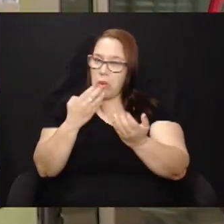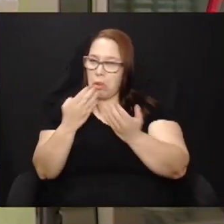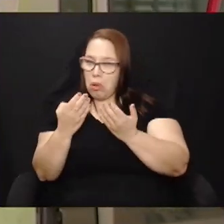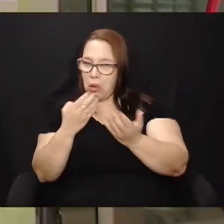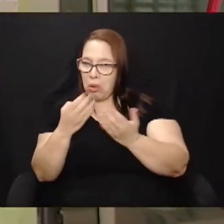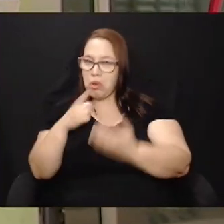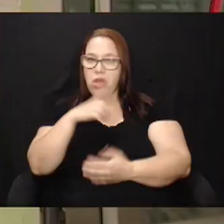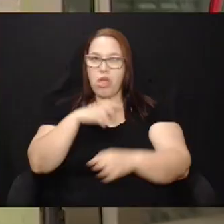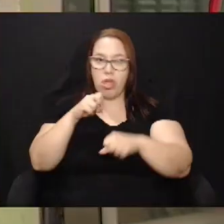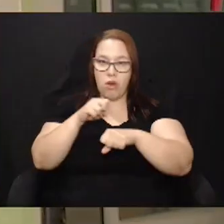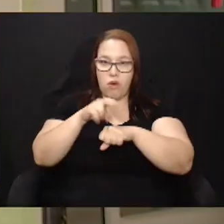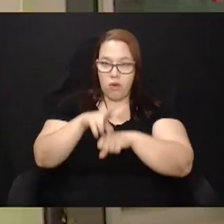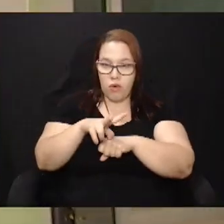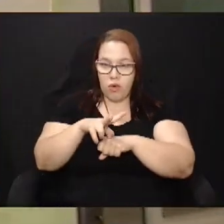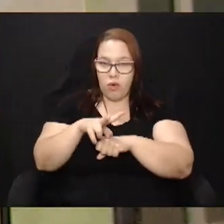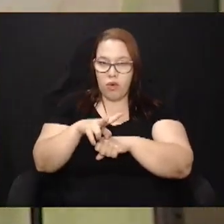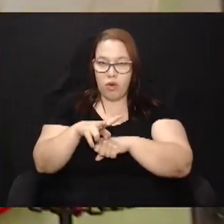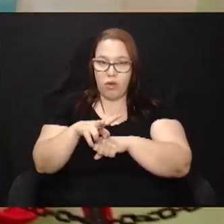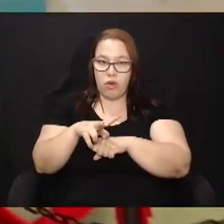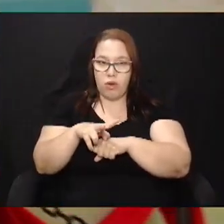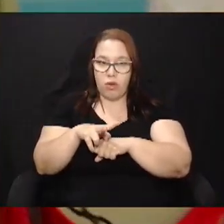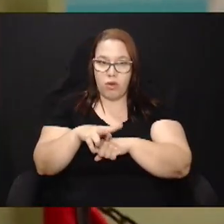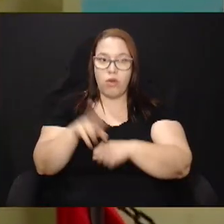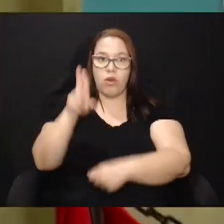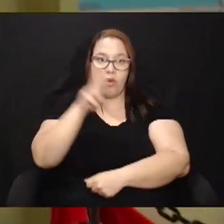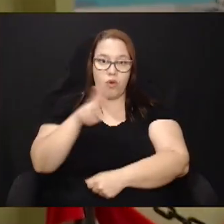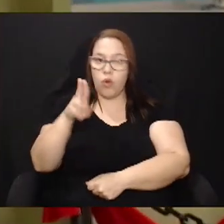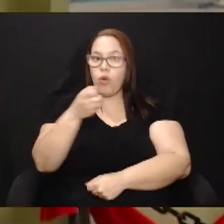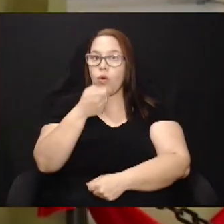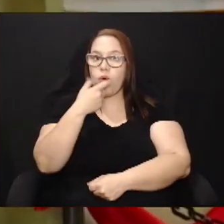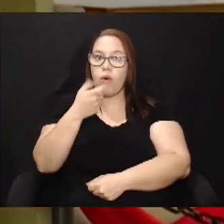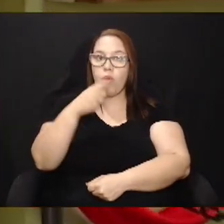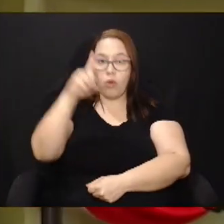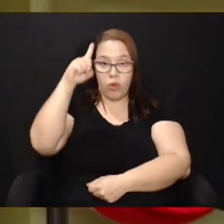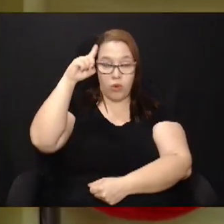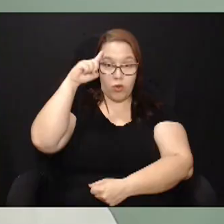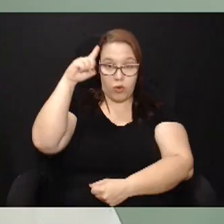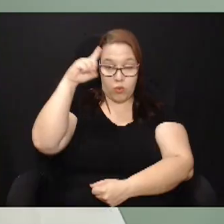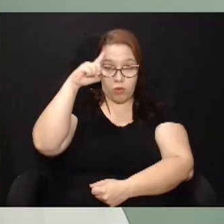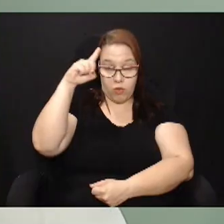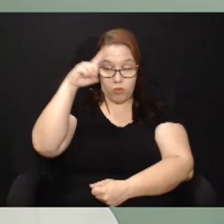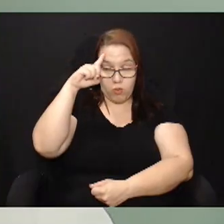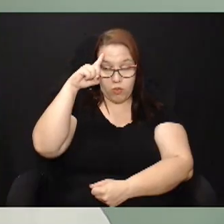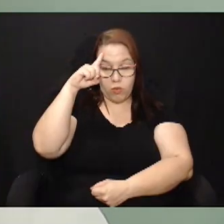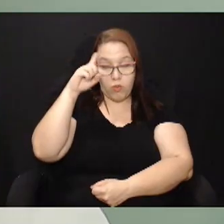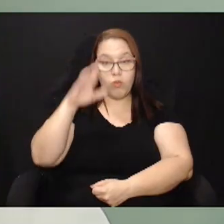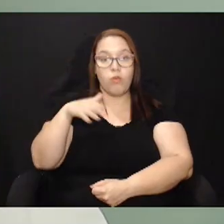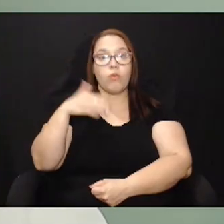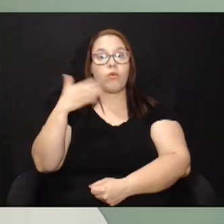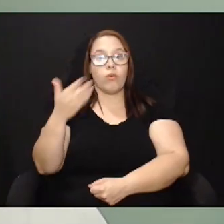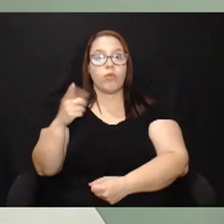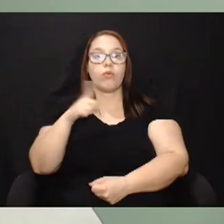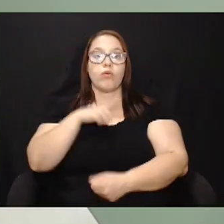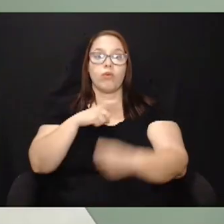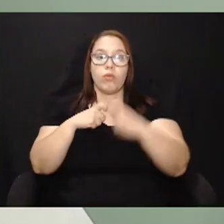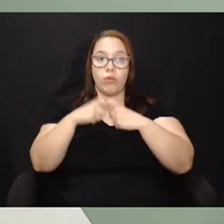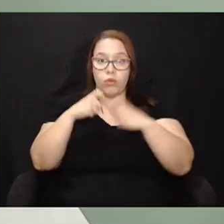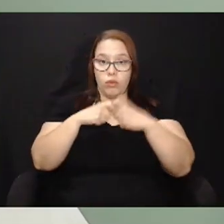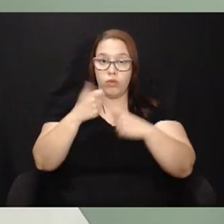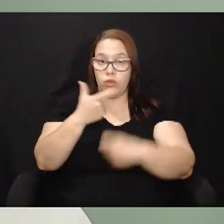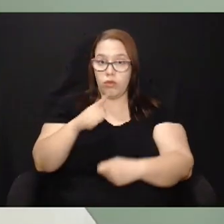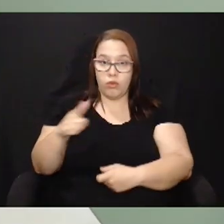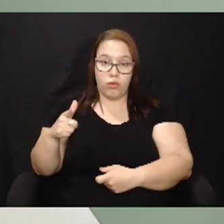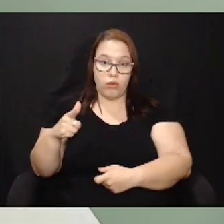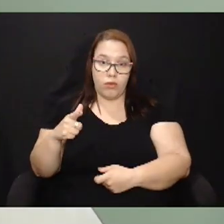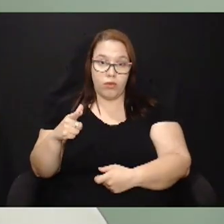Então, consiste no uso de medicamento diariamente e assim, mesmo tendo relações sem preservativos, ele não vai se infectar